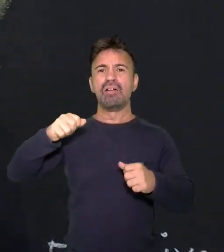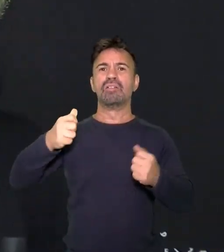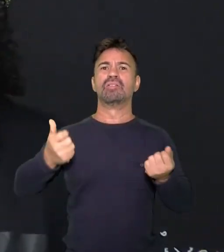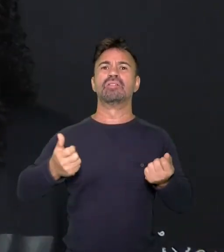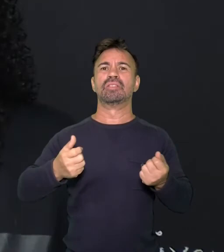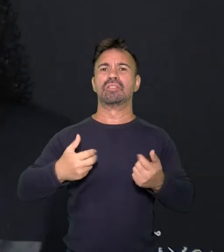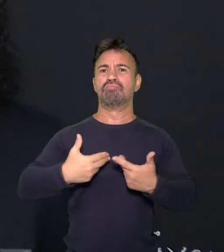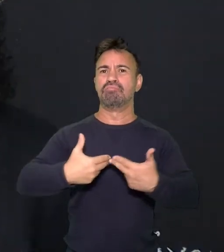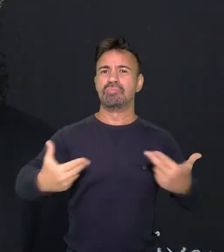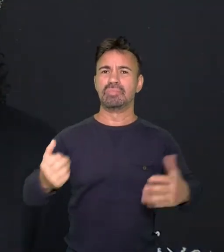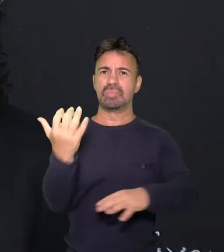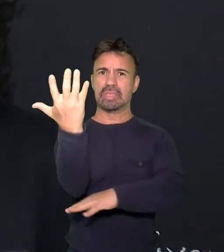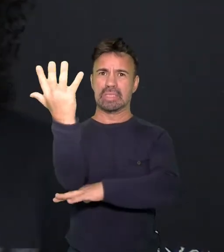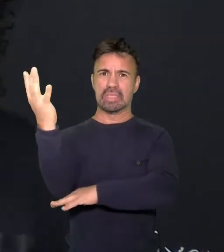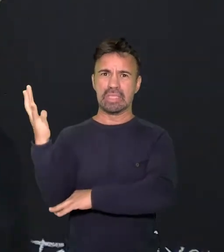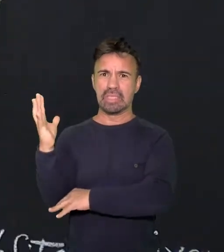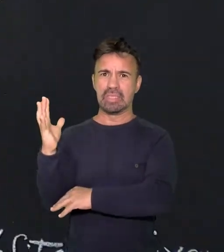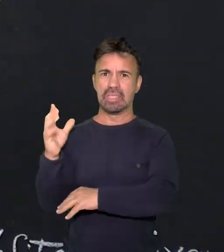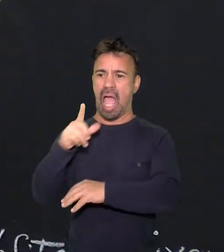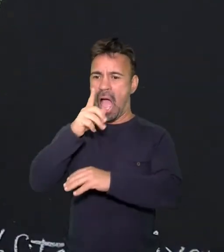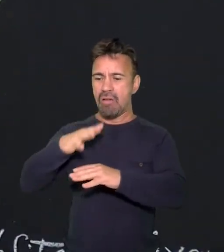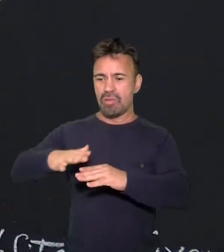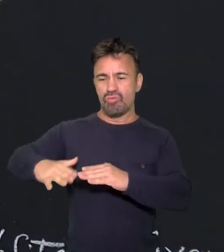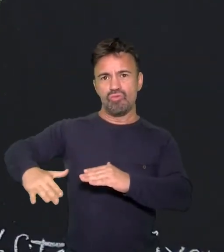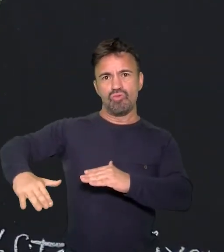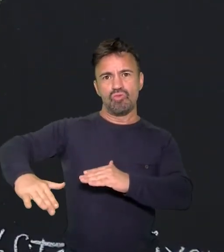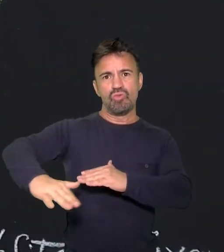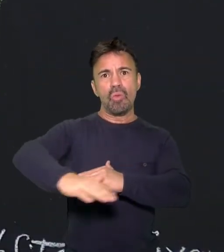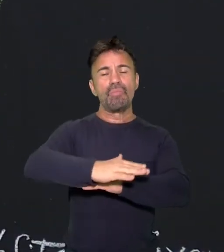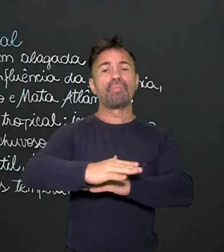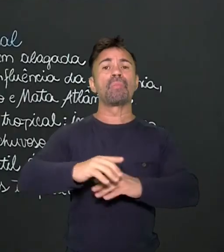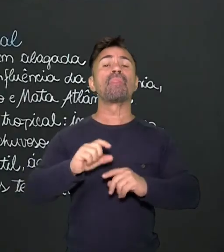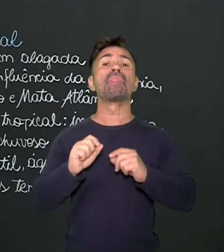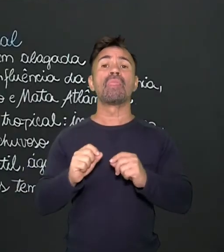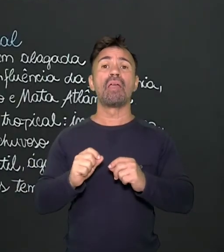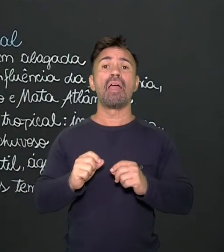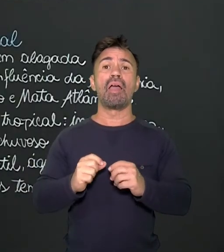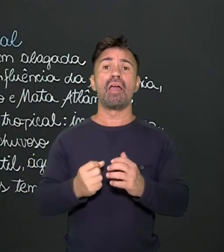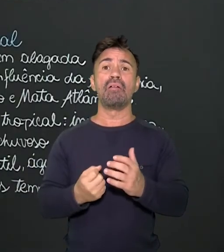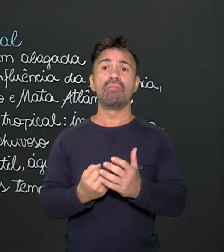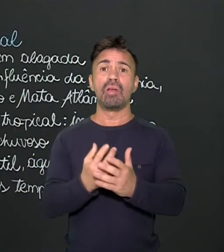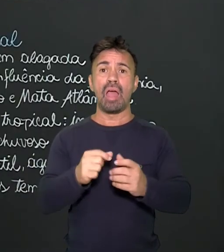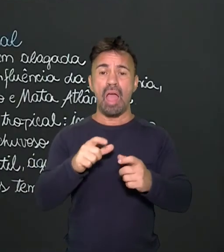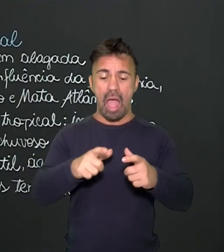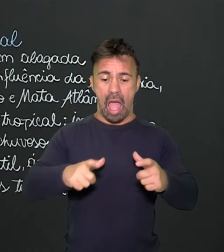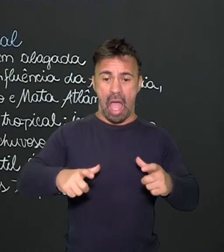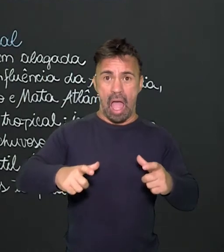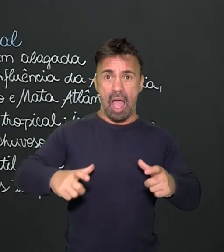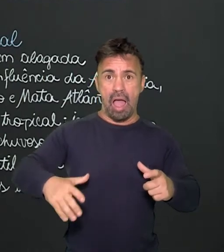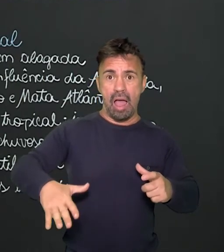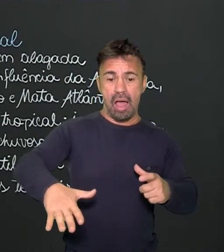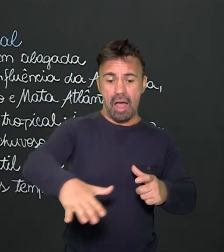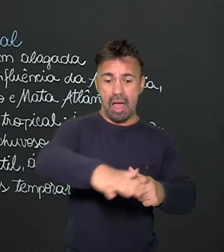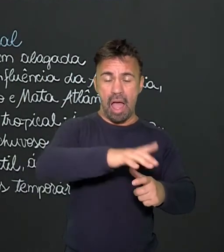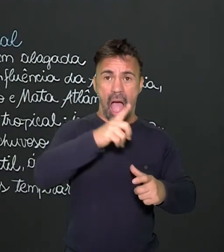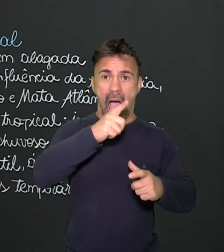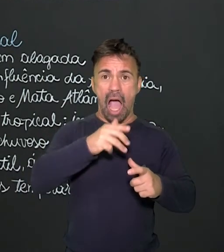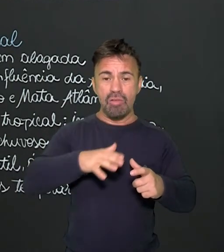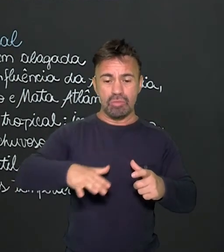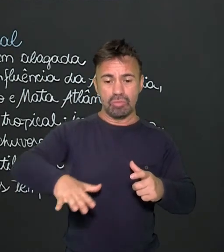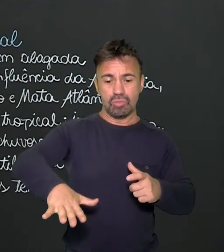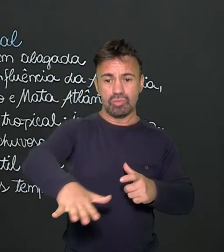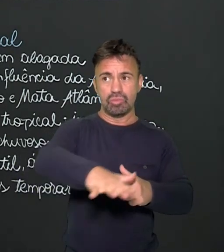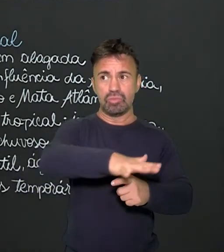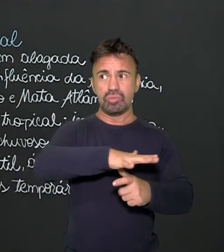do Cerrado, da Mata Atlântica, e ele tem algumas características curiosas. Uma delas é a formação de lagos temporários. Como